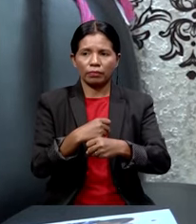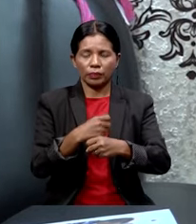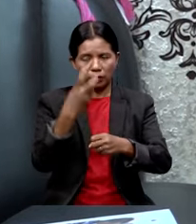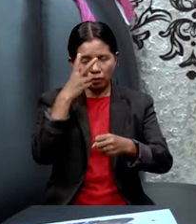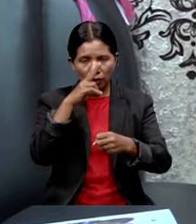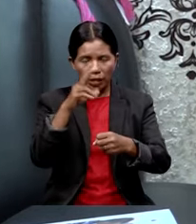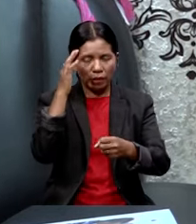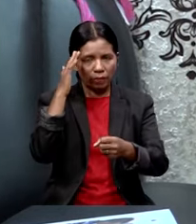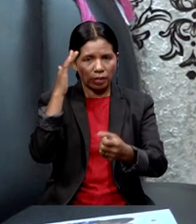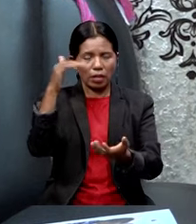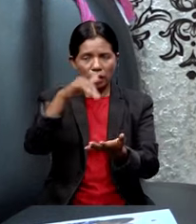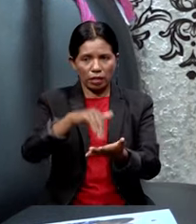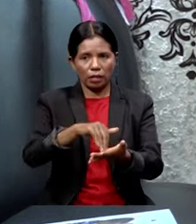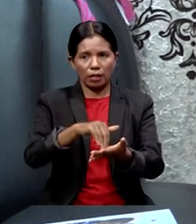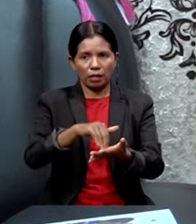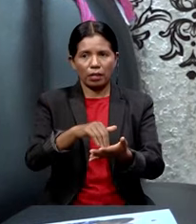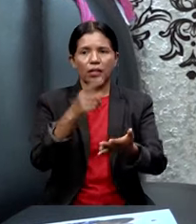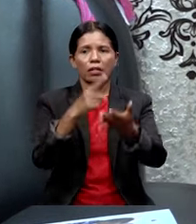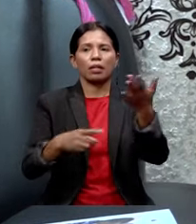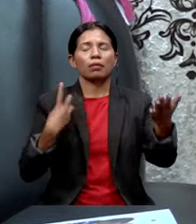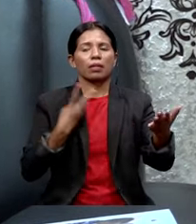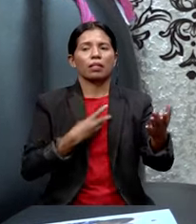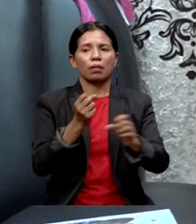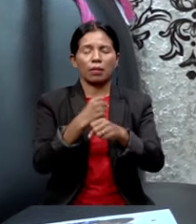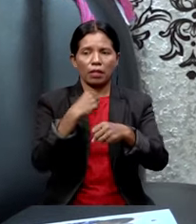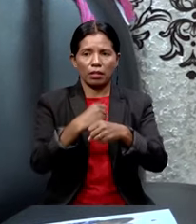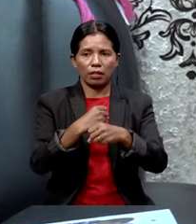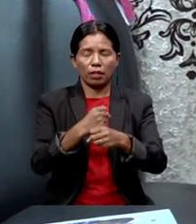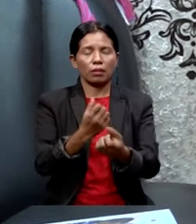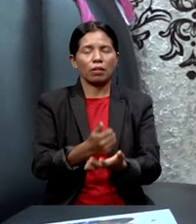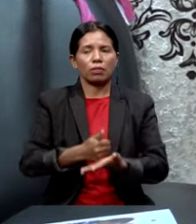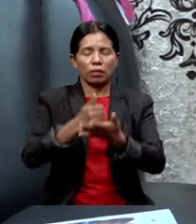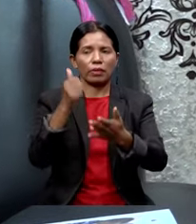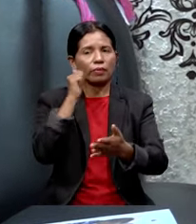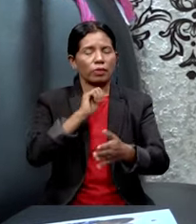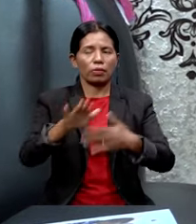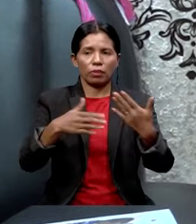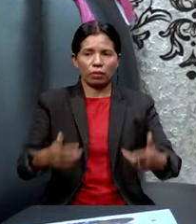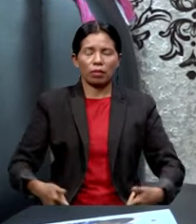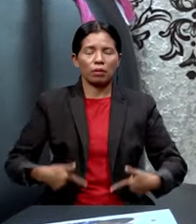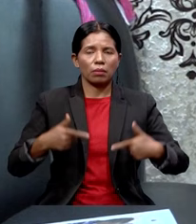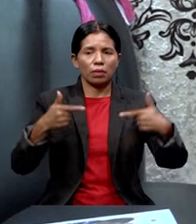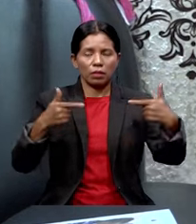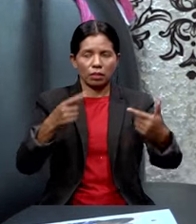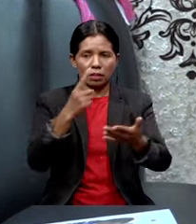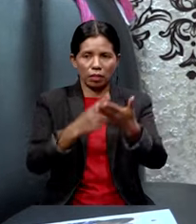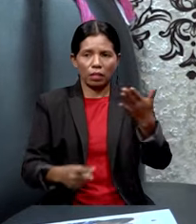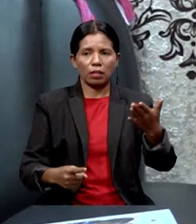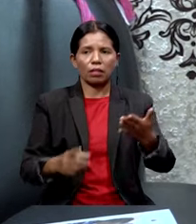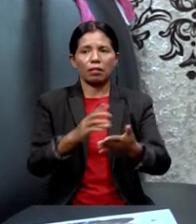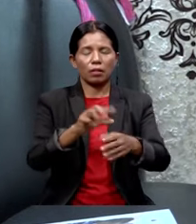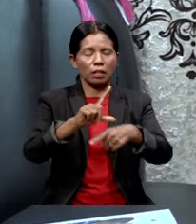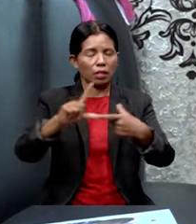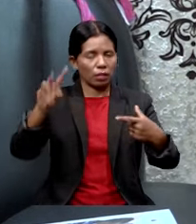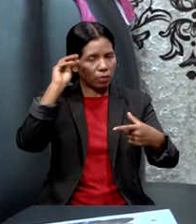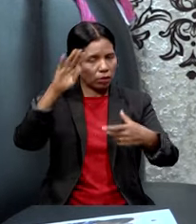reflexão para saída ma kita bel halo, para hodi melhora feto sirane moris. Saída mak linhas ministeriais sira